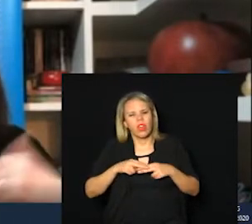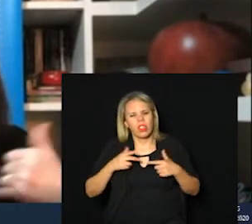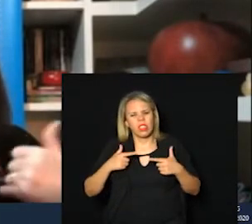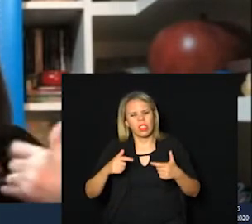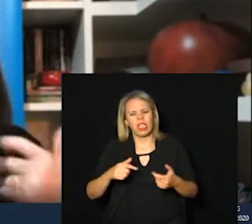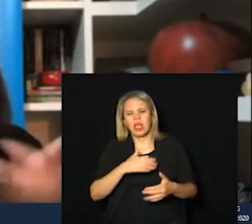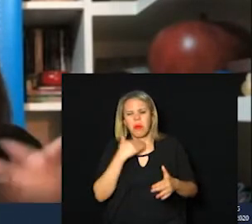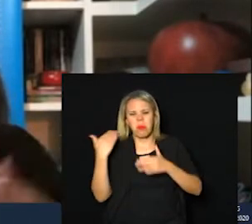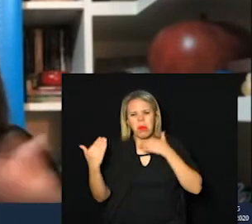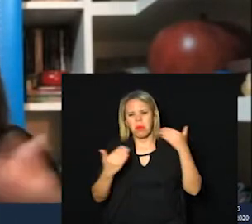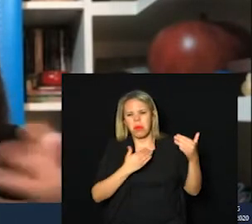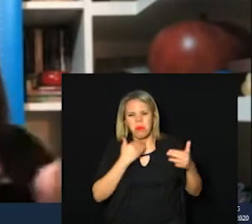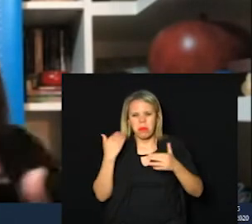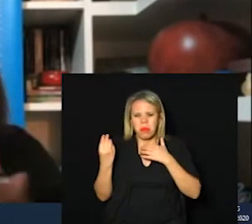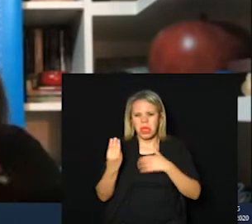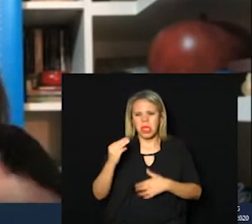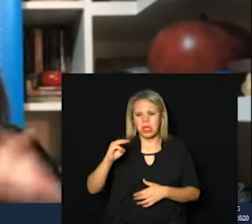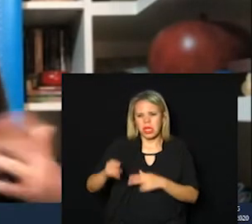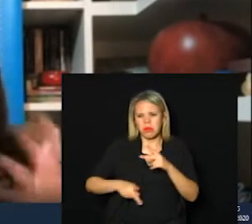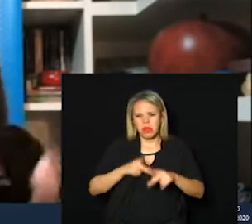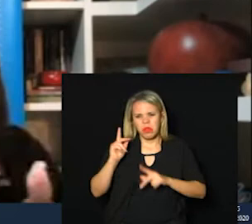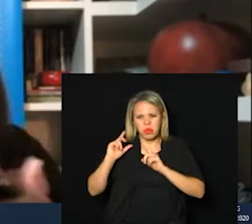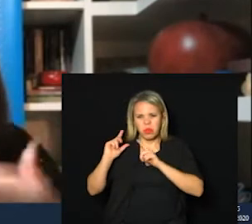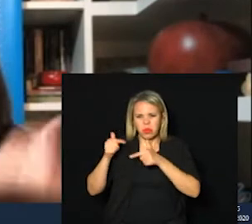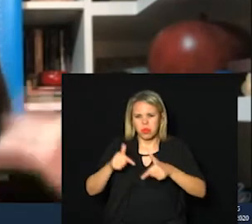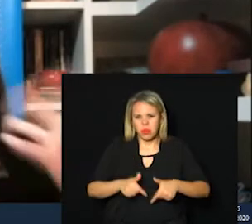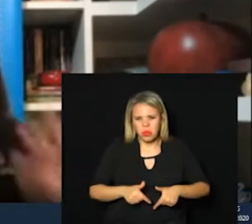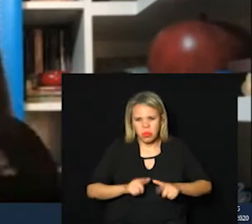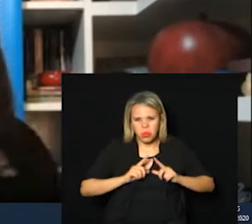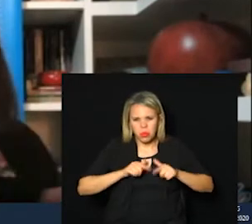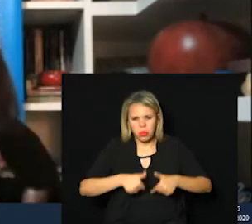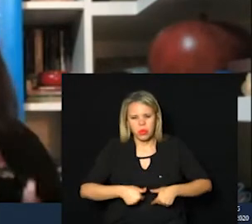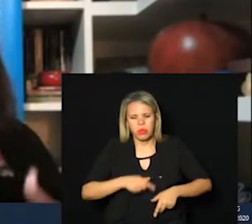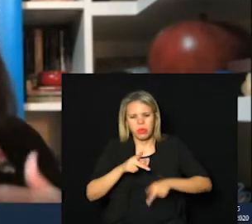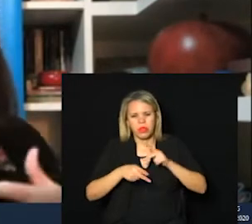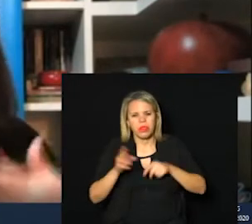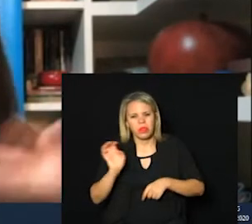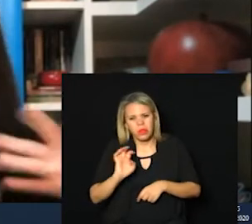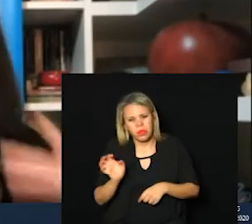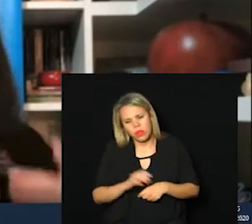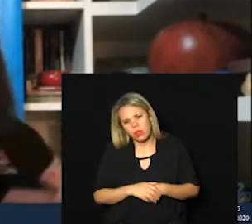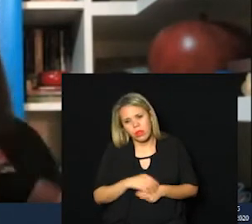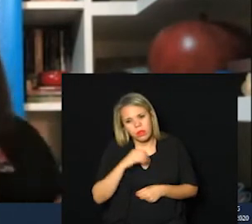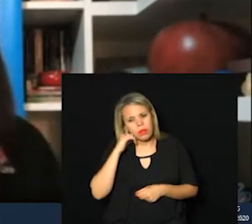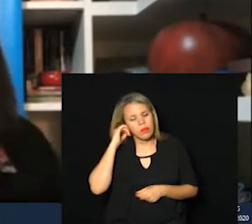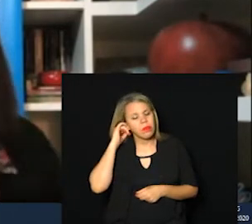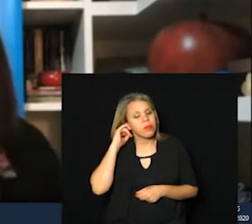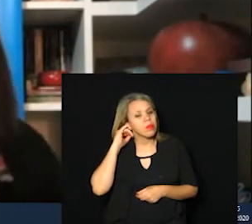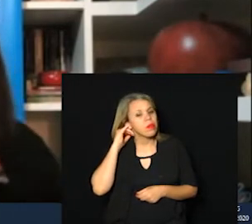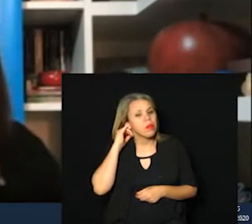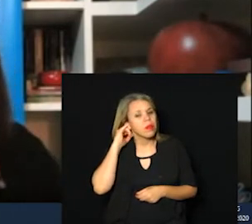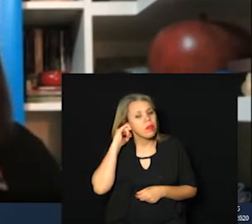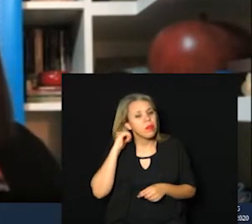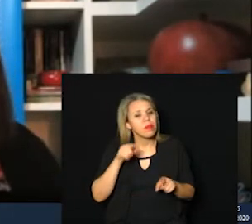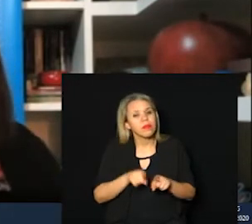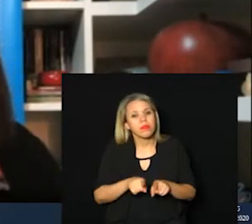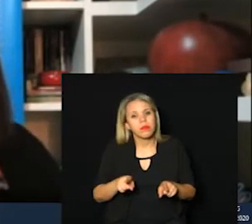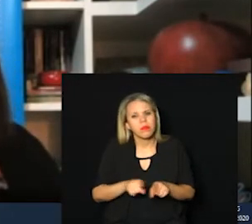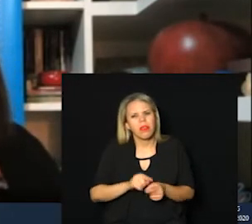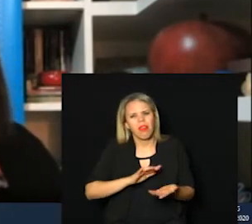morte de 6 milhões de judeus, de ciganos, de homossexuais, e com